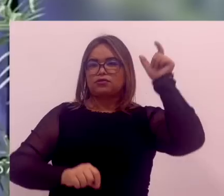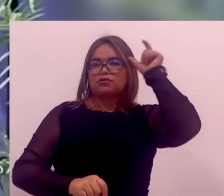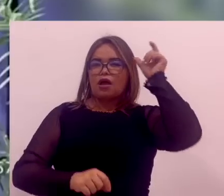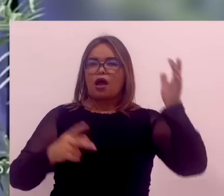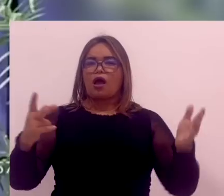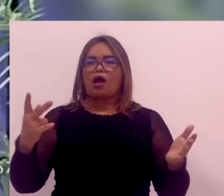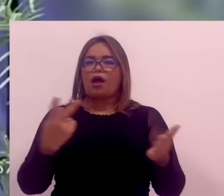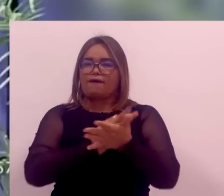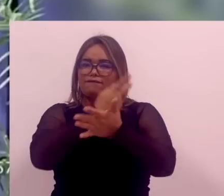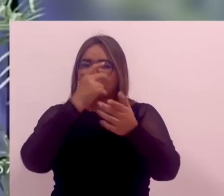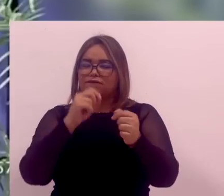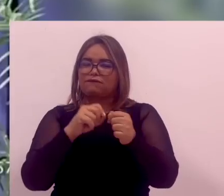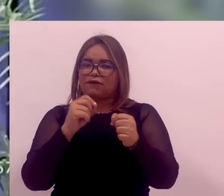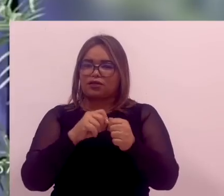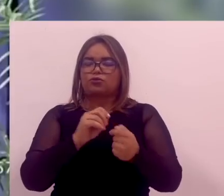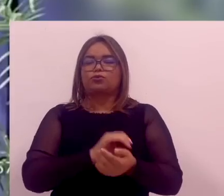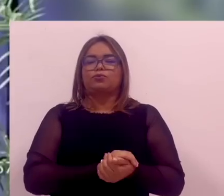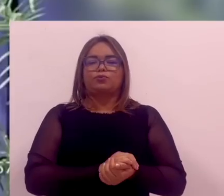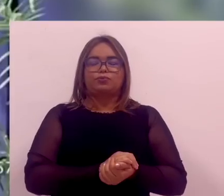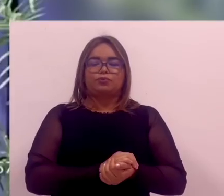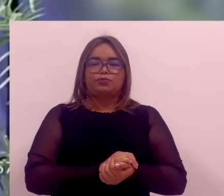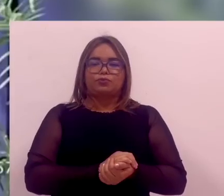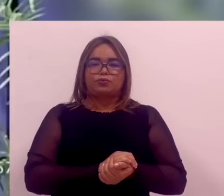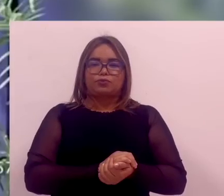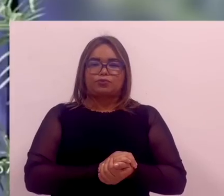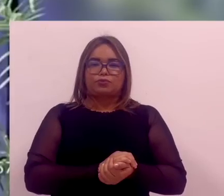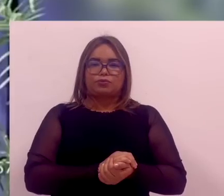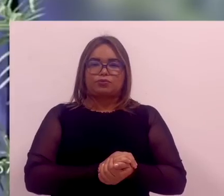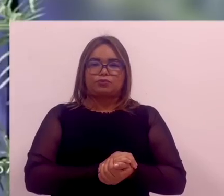porque nós vamos ver o que Satanás tem feito.